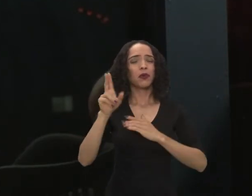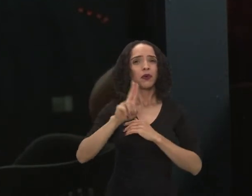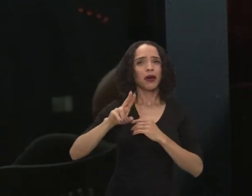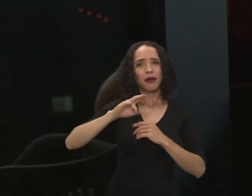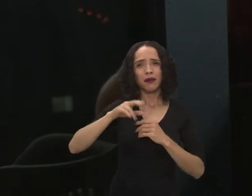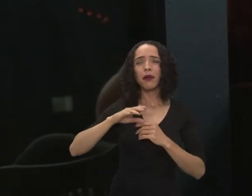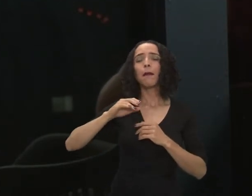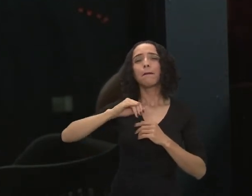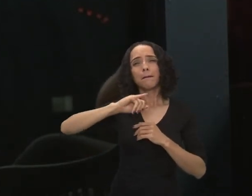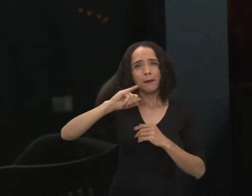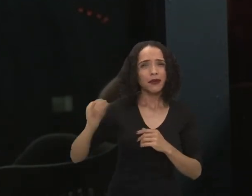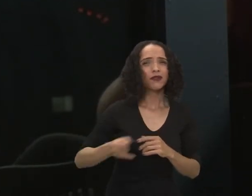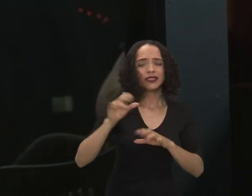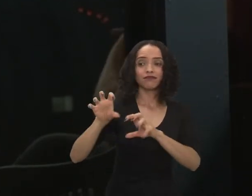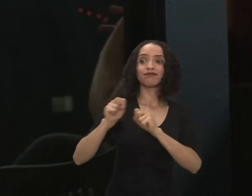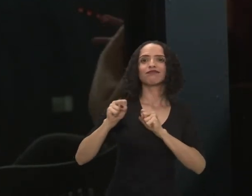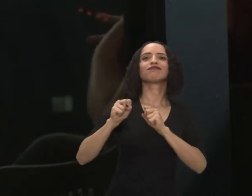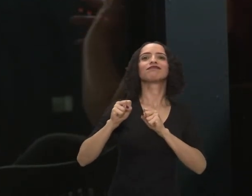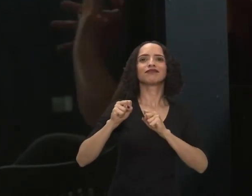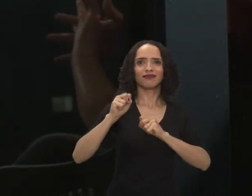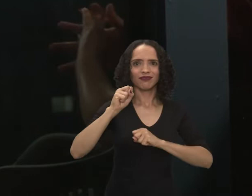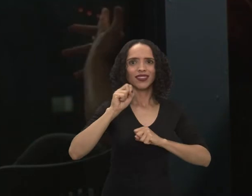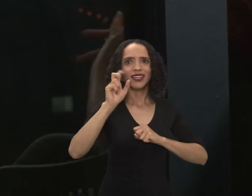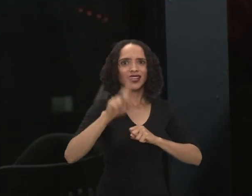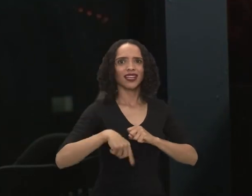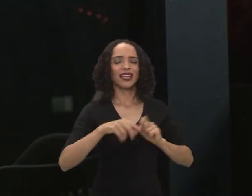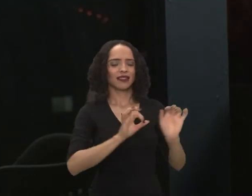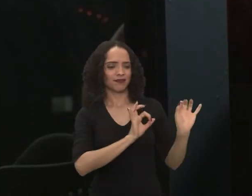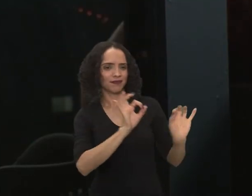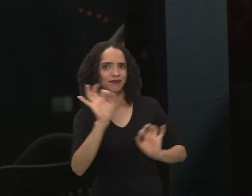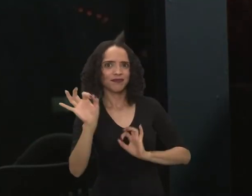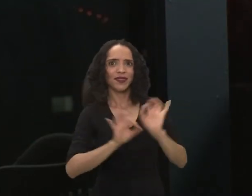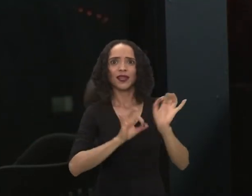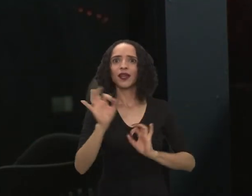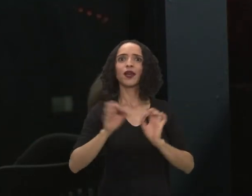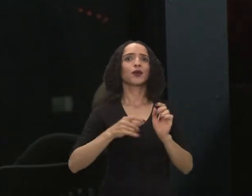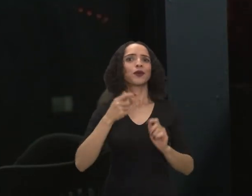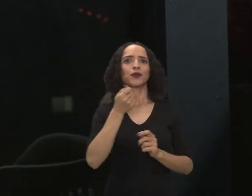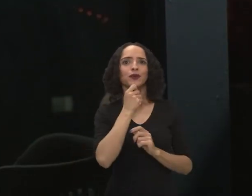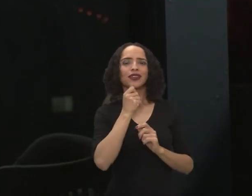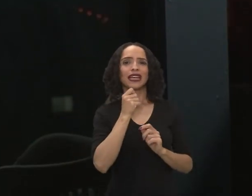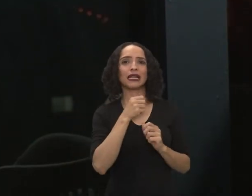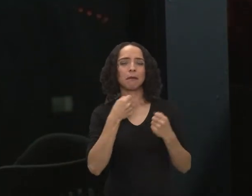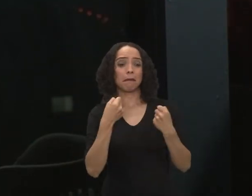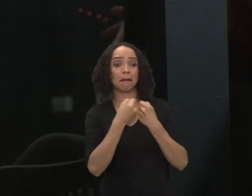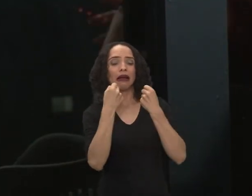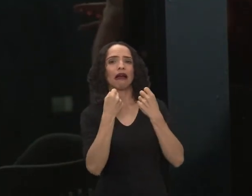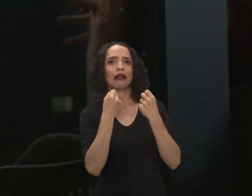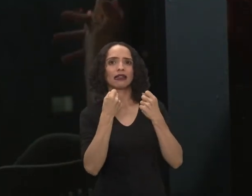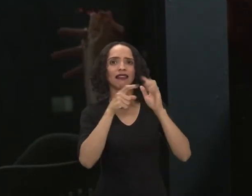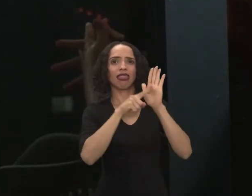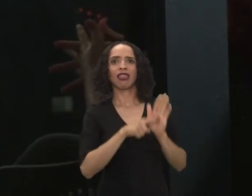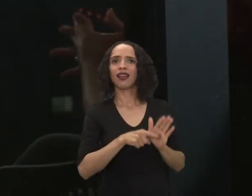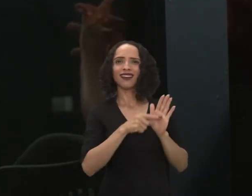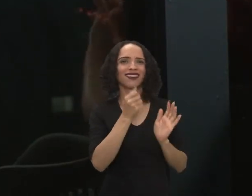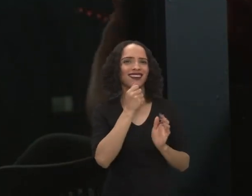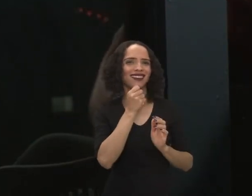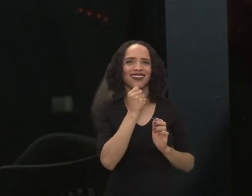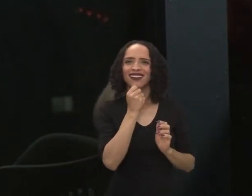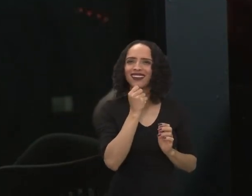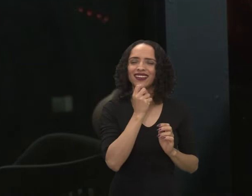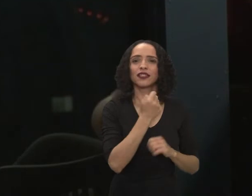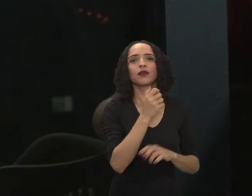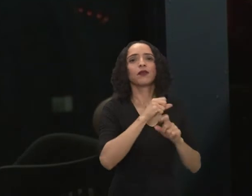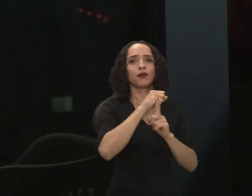gente não investe nisso? Né? Um produto produzido com bioinsumo que não traz impacto ao meio ambiente, que é um produto que vai